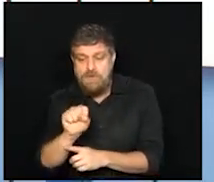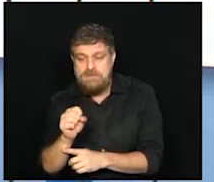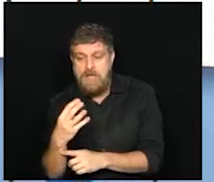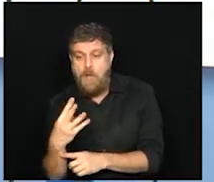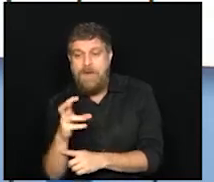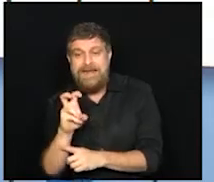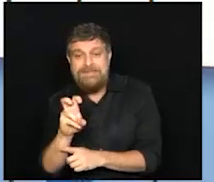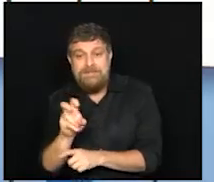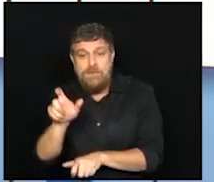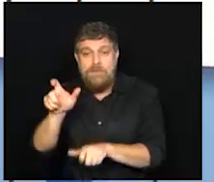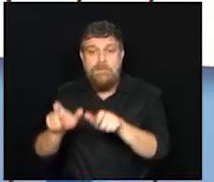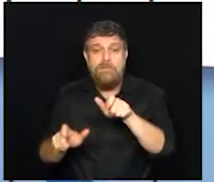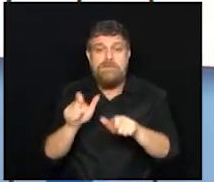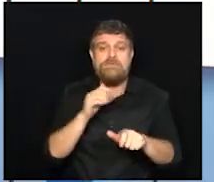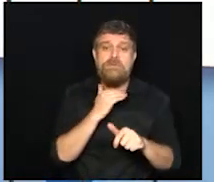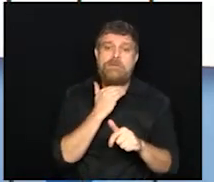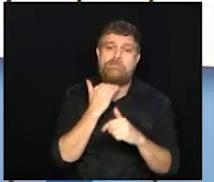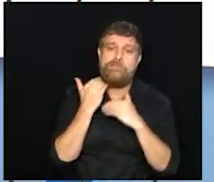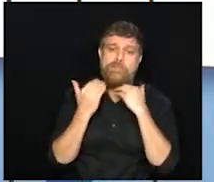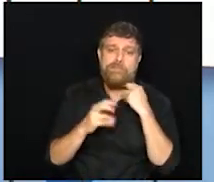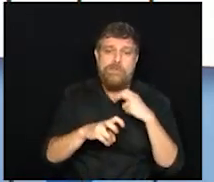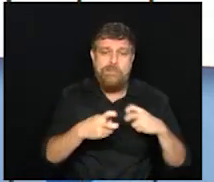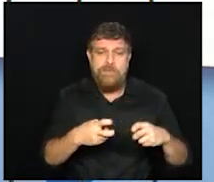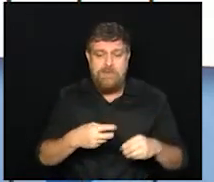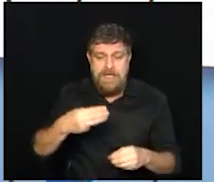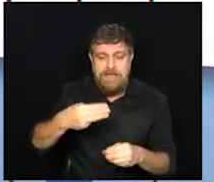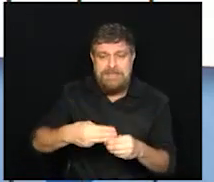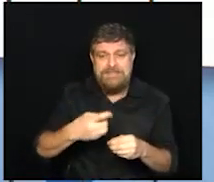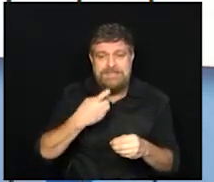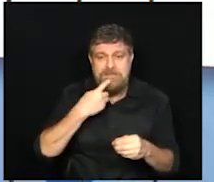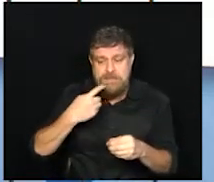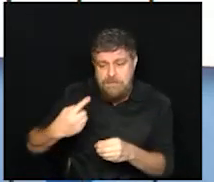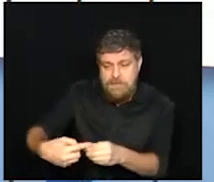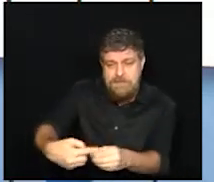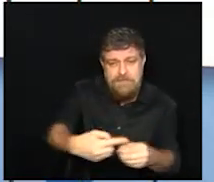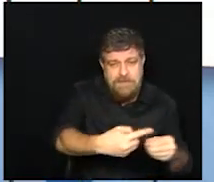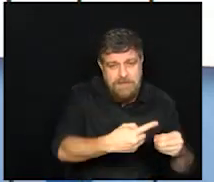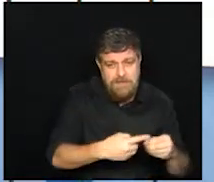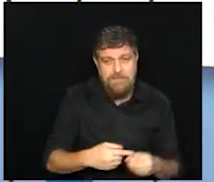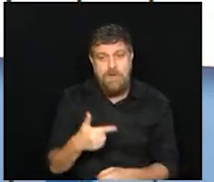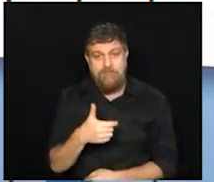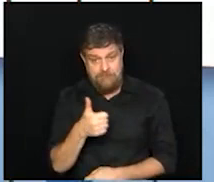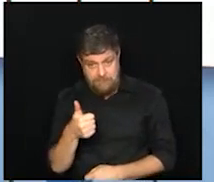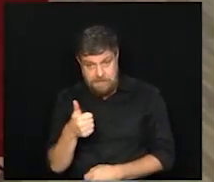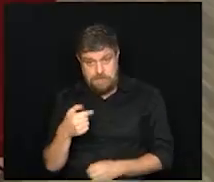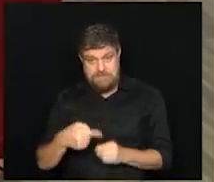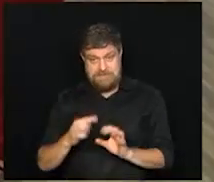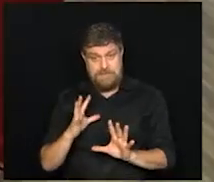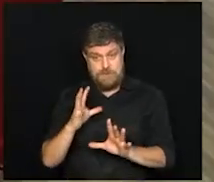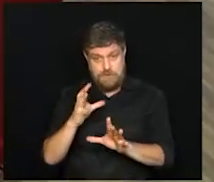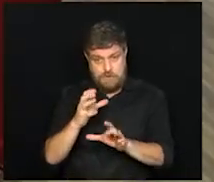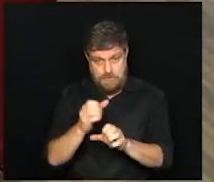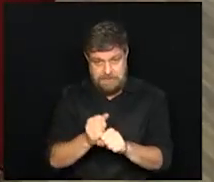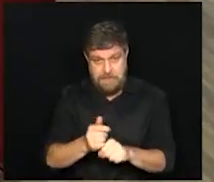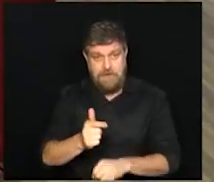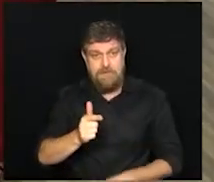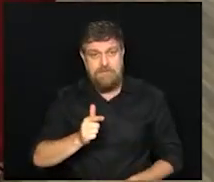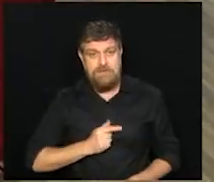132.845 óbitos. Agora nós vamos falar da região metropolitana de Campinas, que compreende 21 municípios. Na nossa